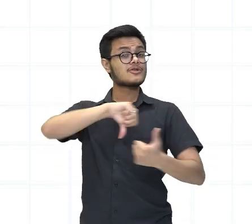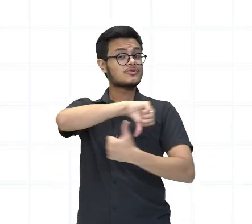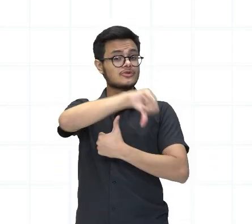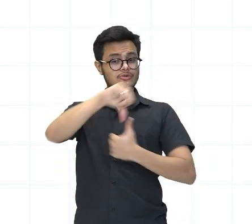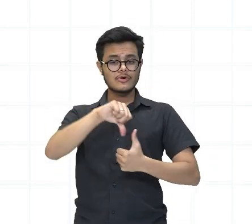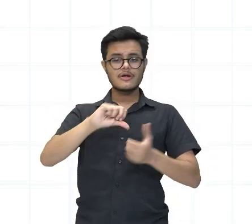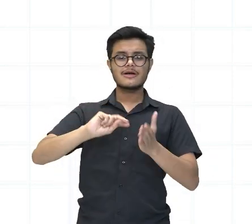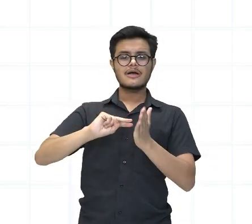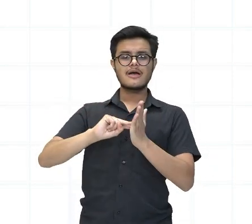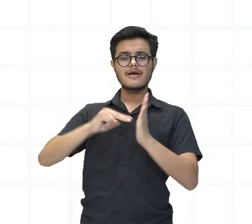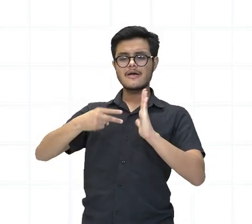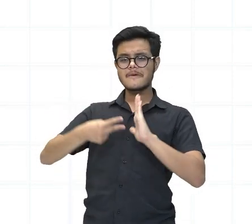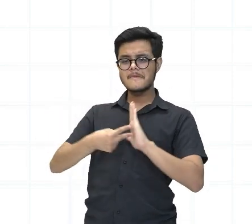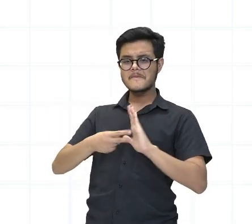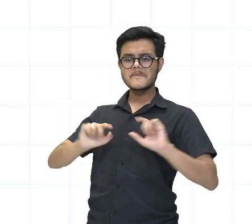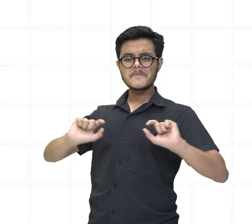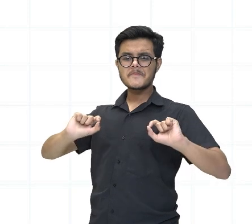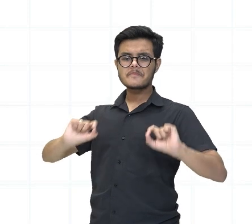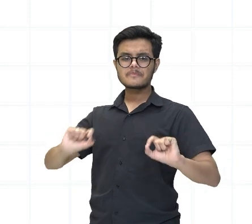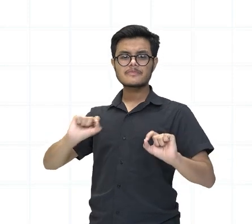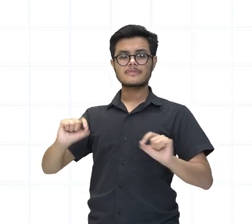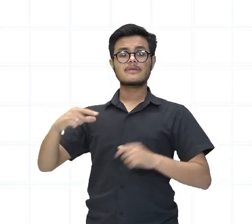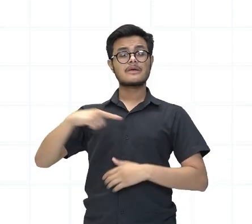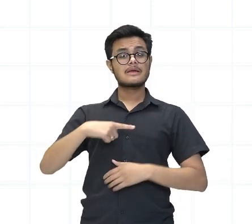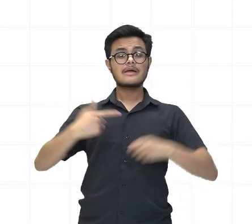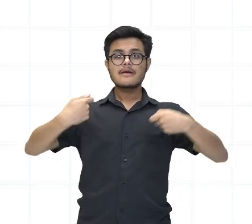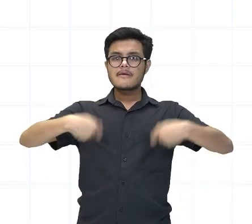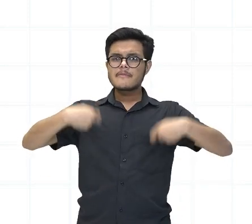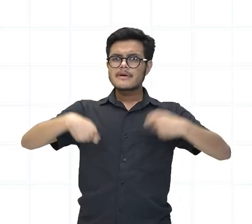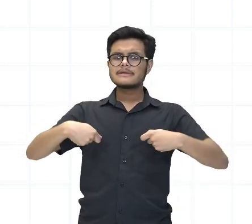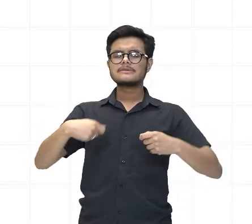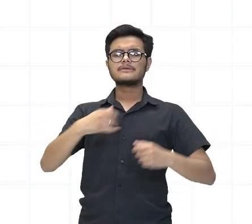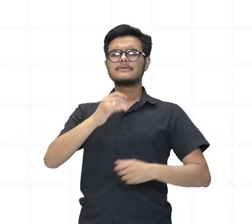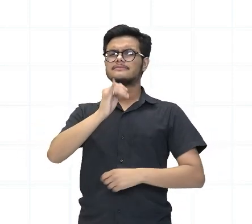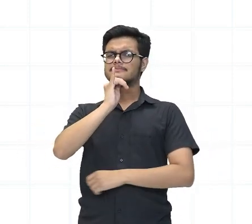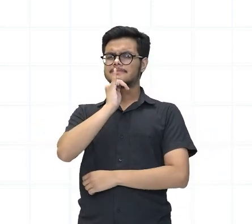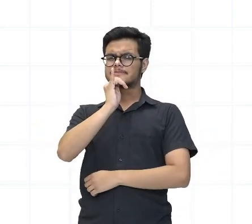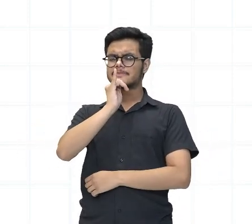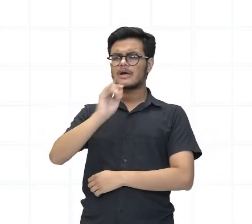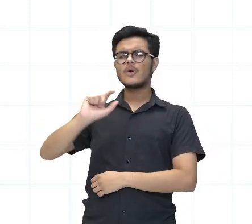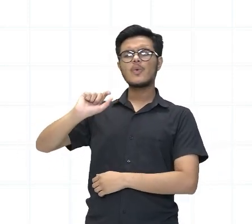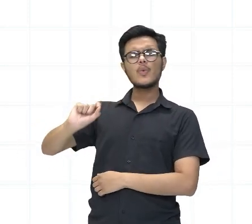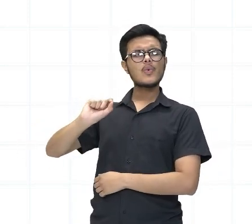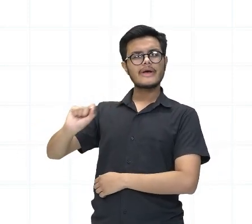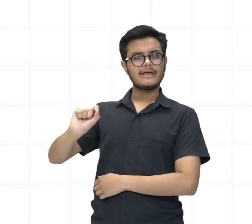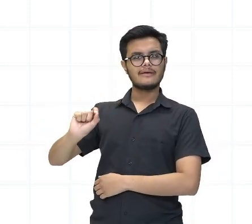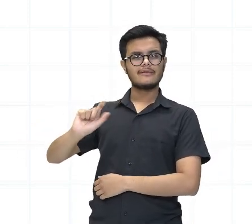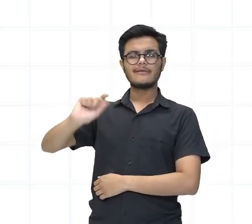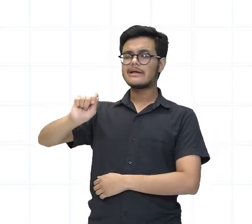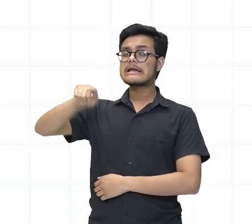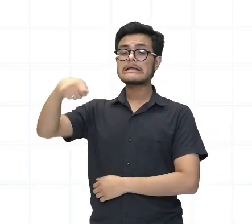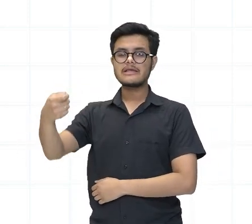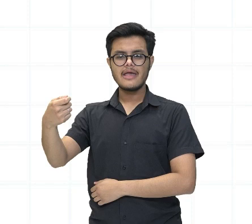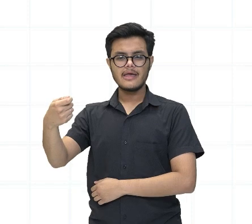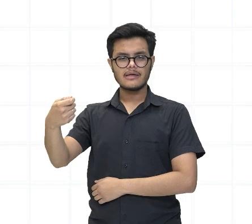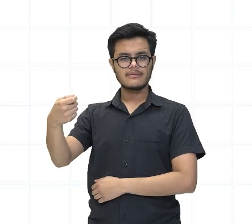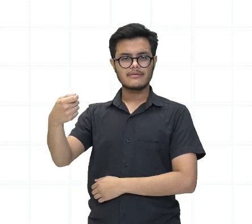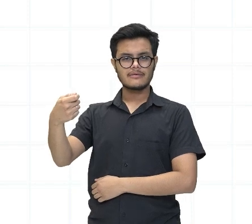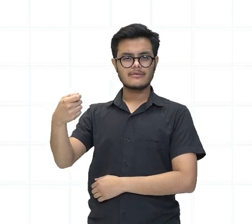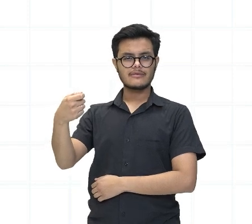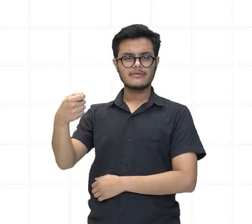mim, eu registro, eu indico quem fez a ação. E também